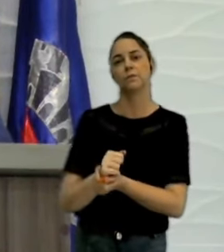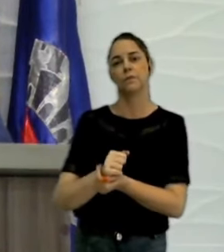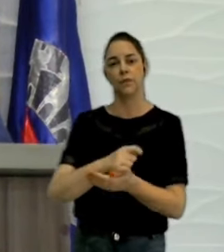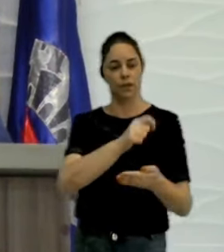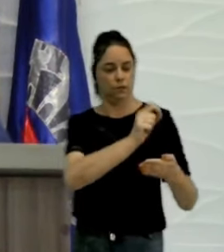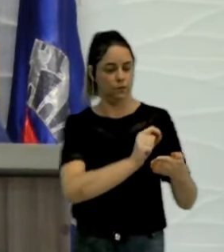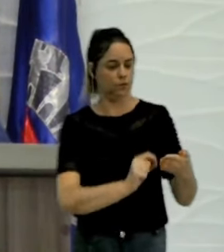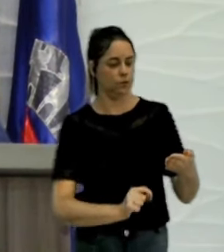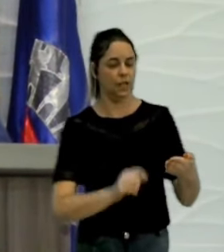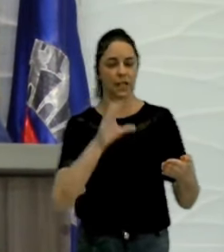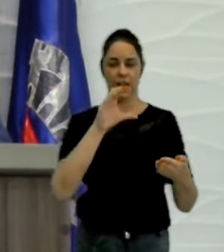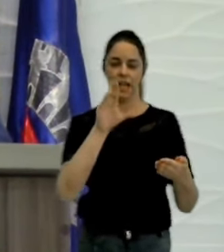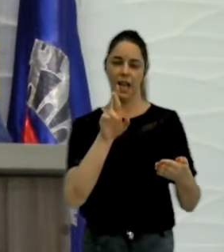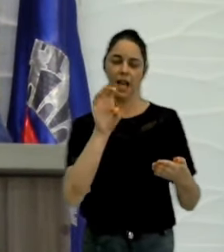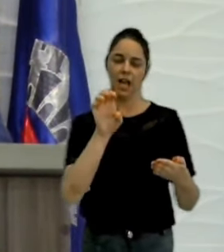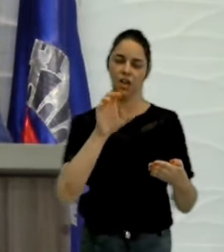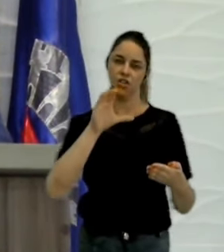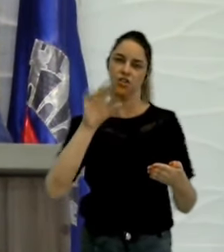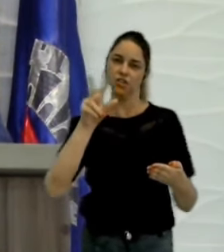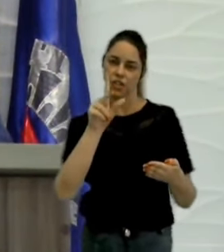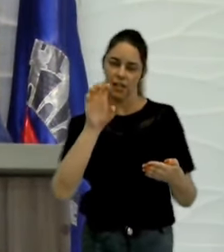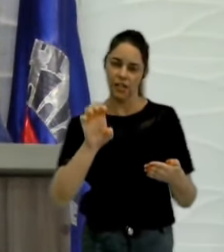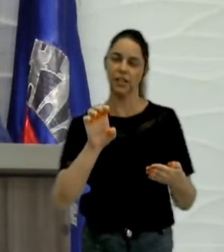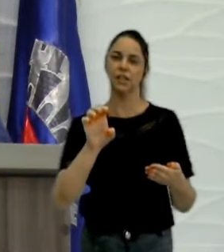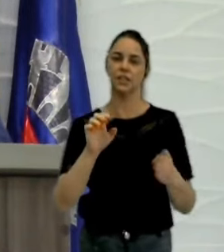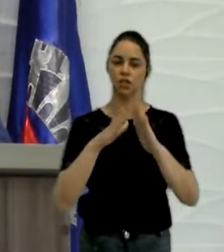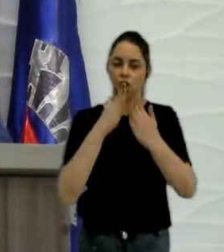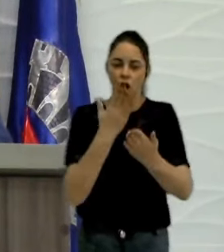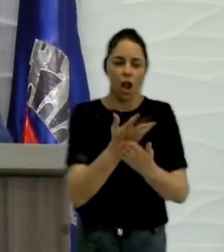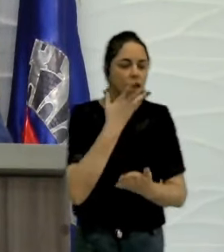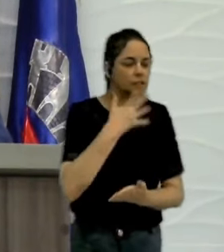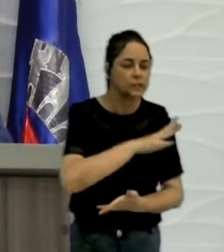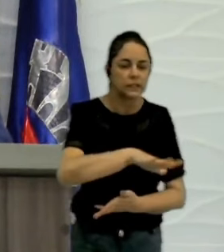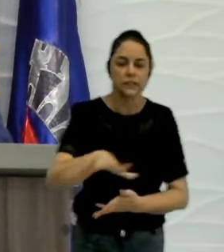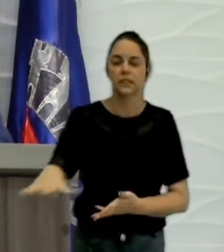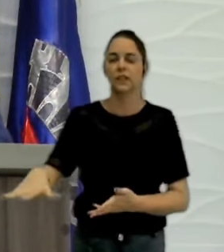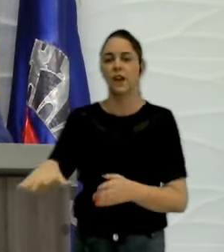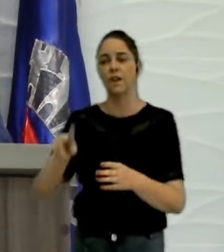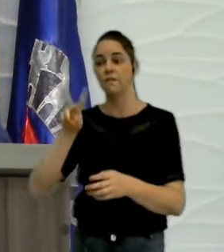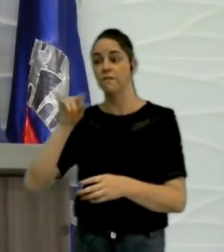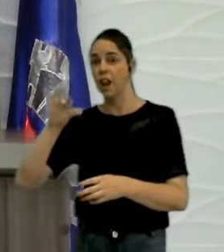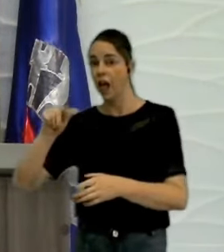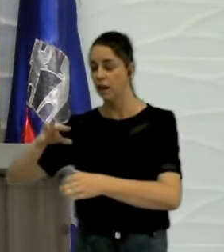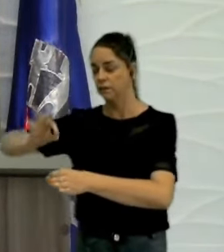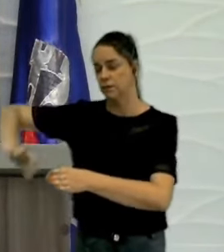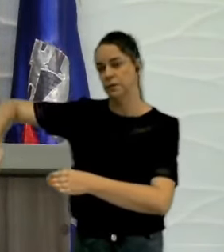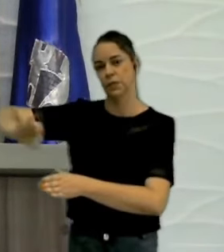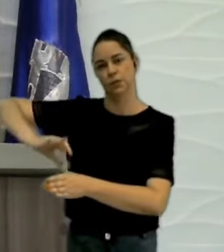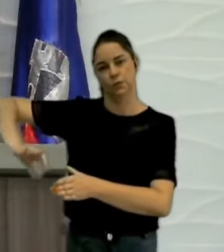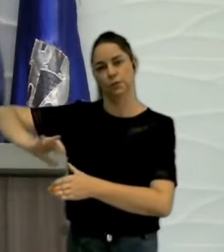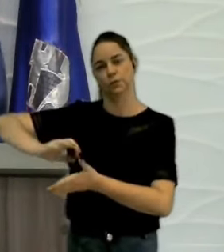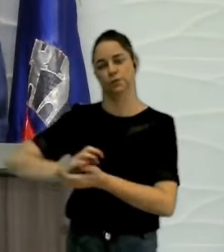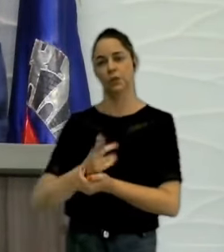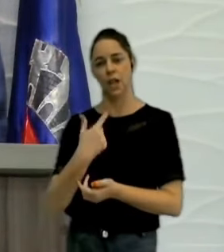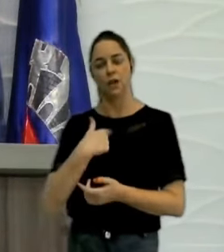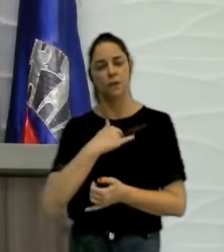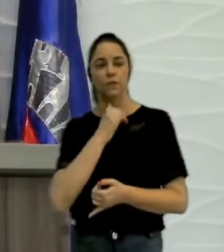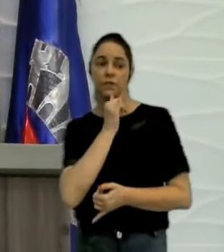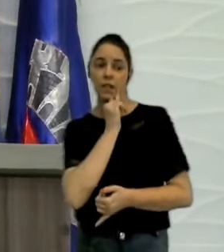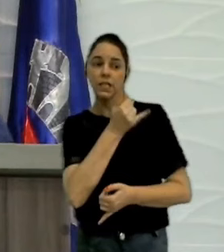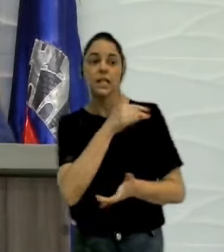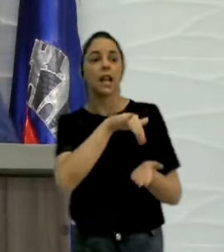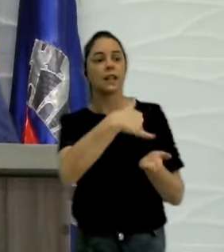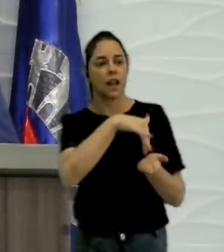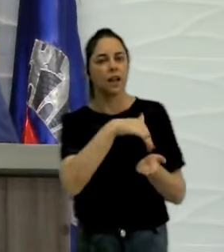uma creche, um pedido de uma creche para São Bento do Una, lá para a Vila do Espírito Santo. E eu disse lá ao secretário,